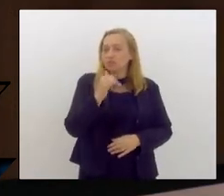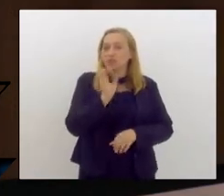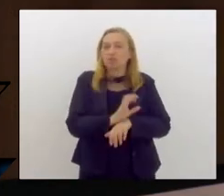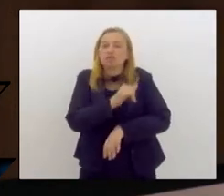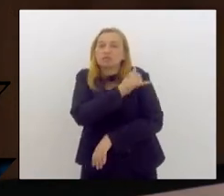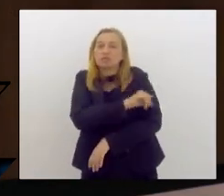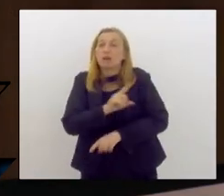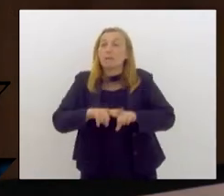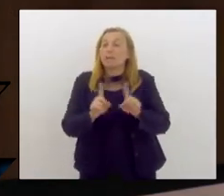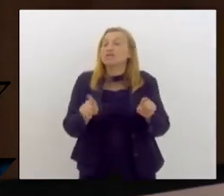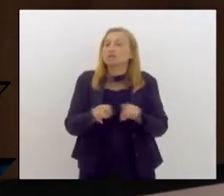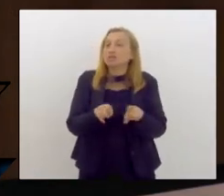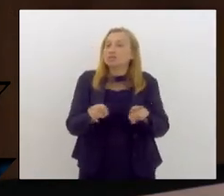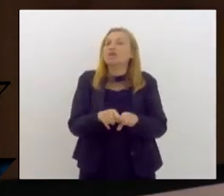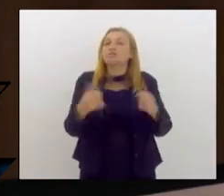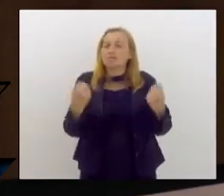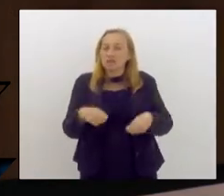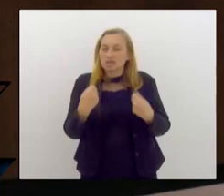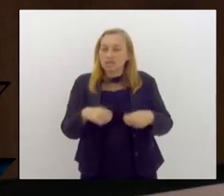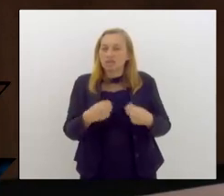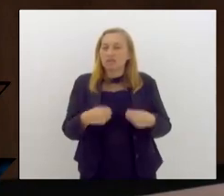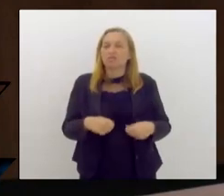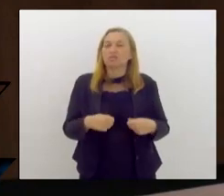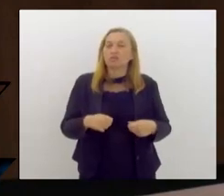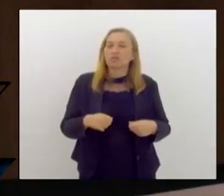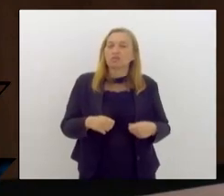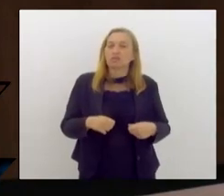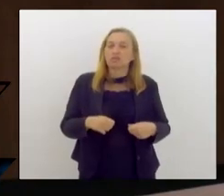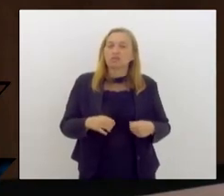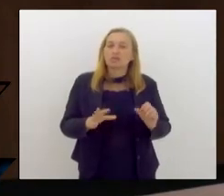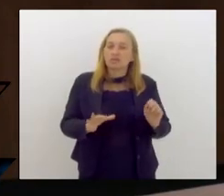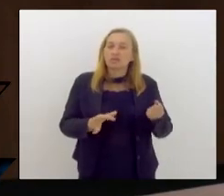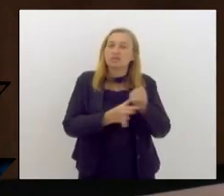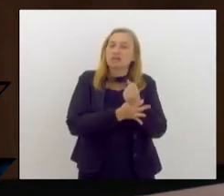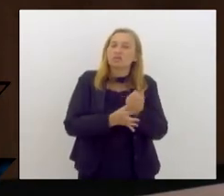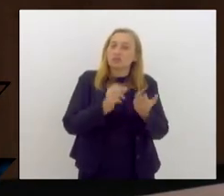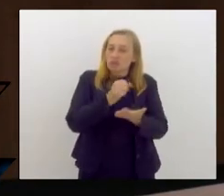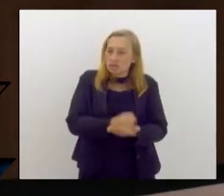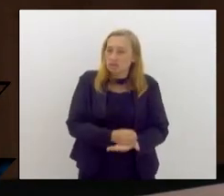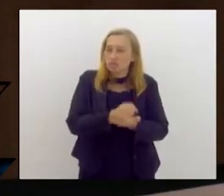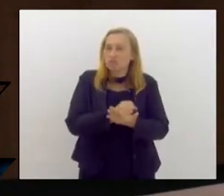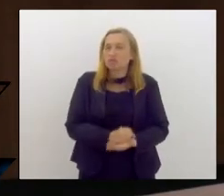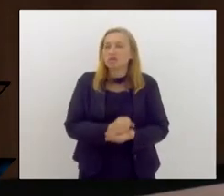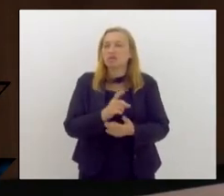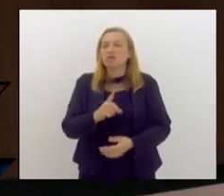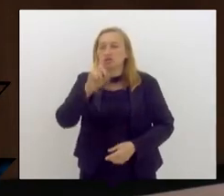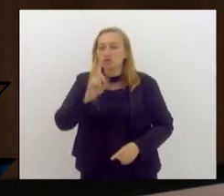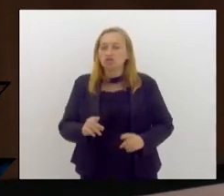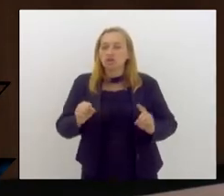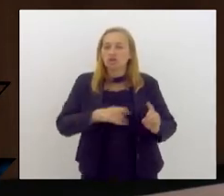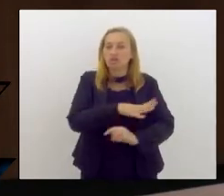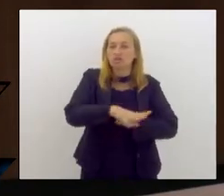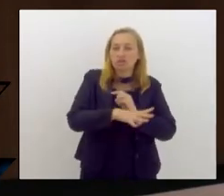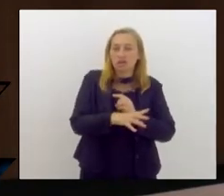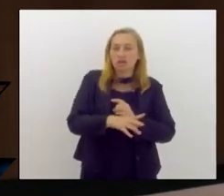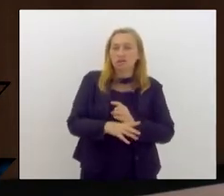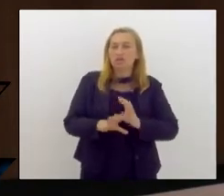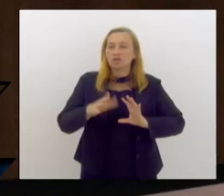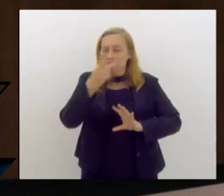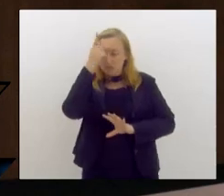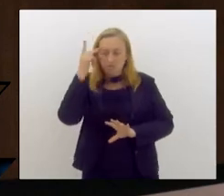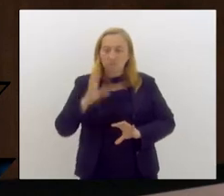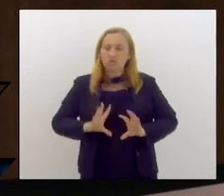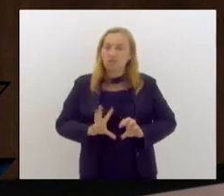Janeiro, mas também precisamos garantir a sustentabilidade e o direito social desses catadores hoje,